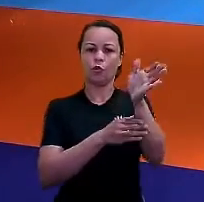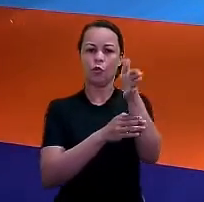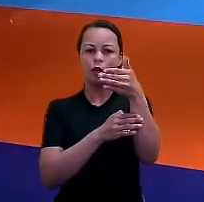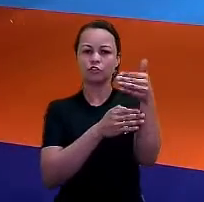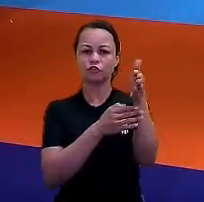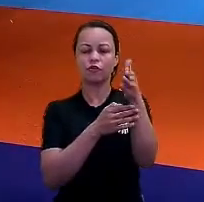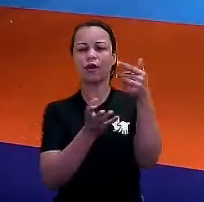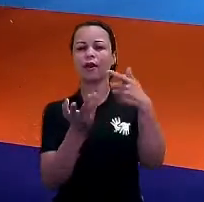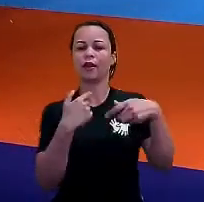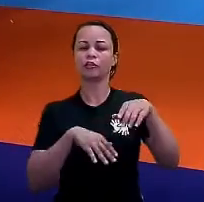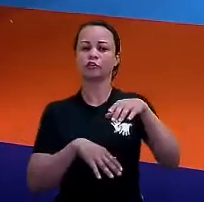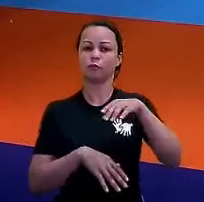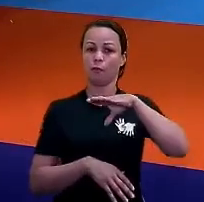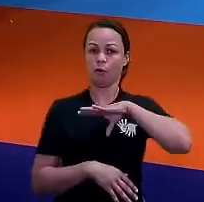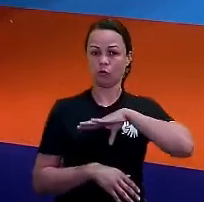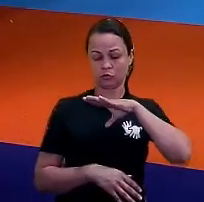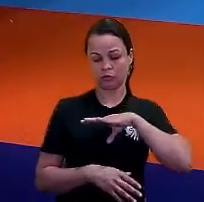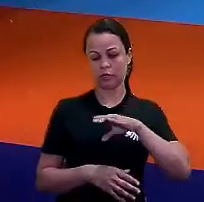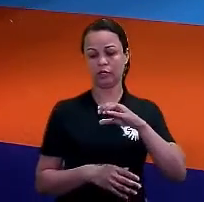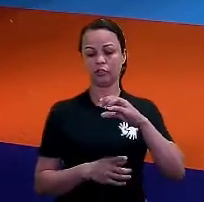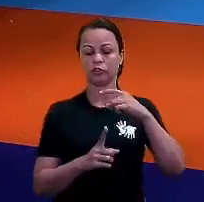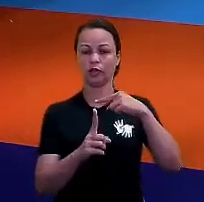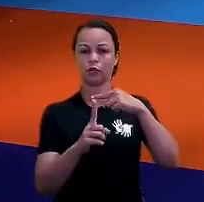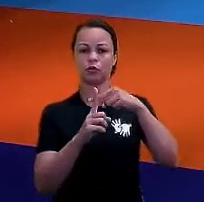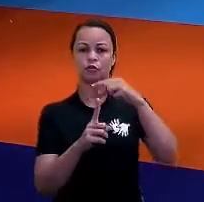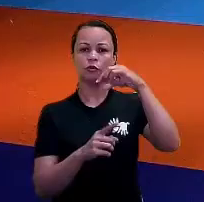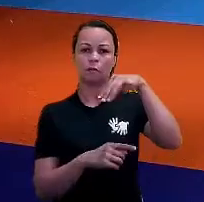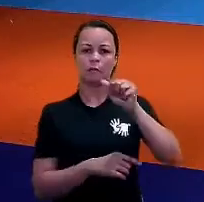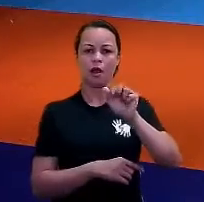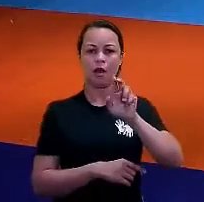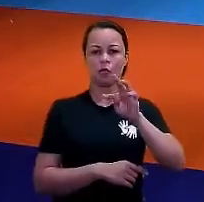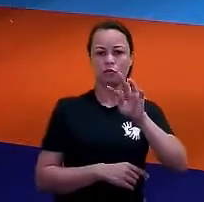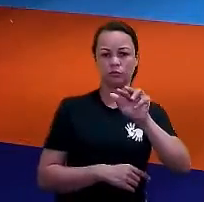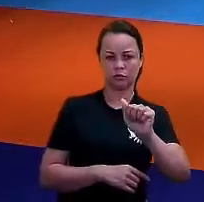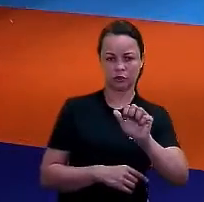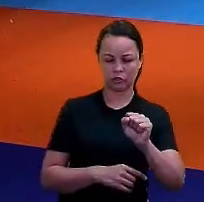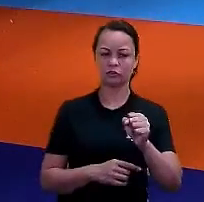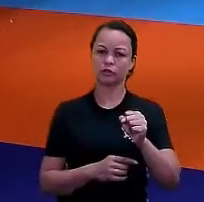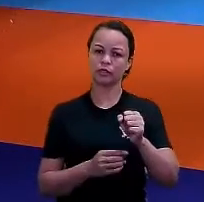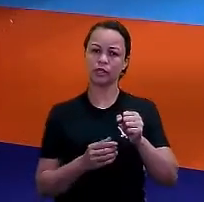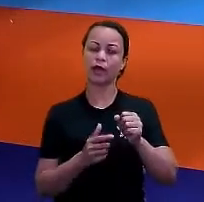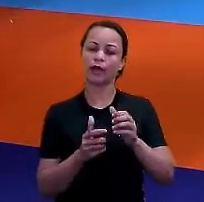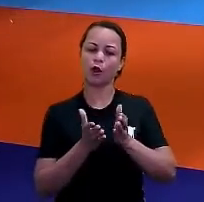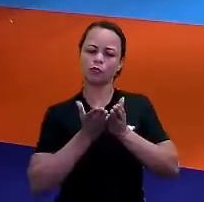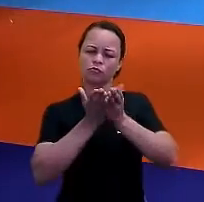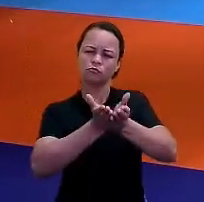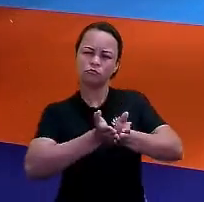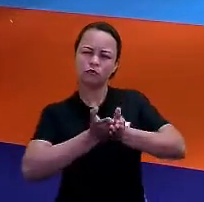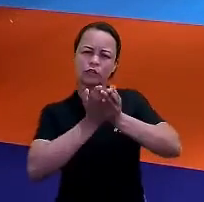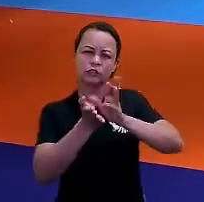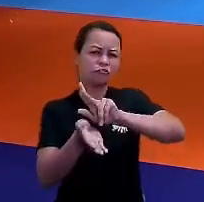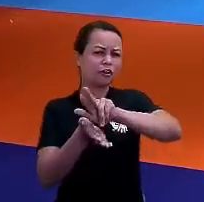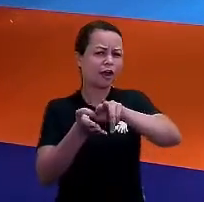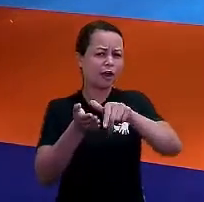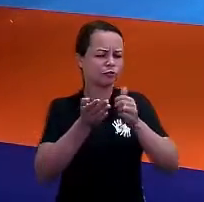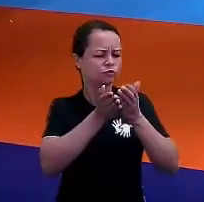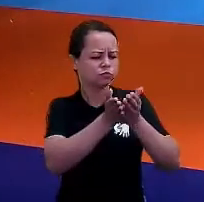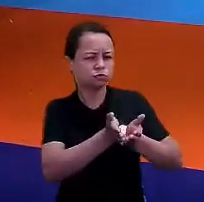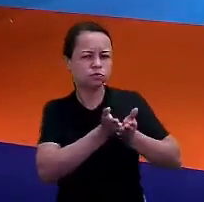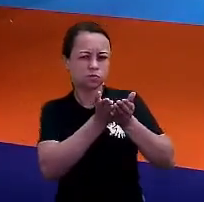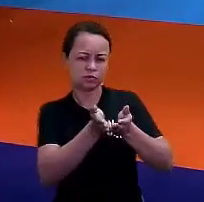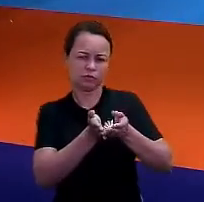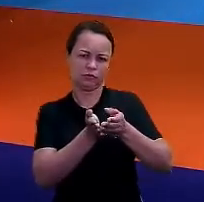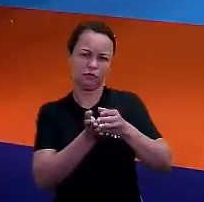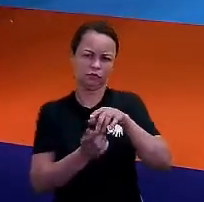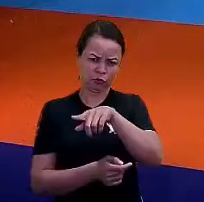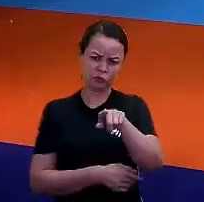da Cruz de Malta, que representa o período das grandes navegações. Eu acho que muitos de vocês já